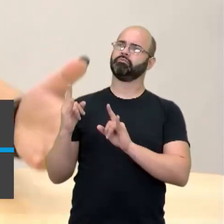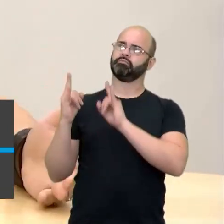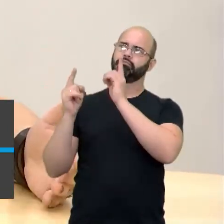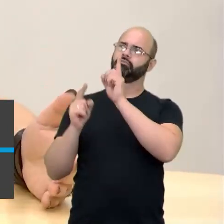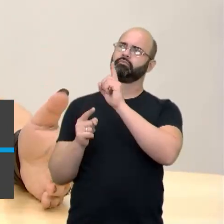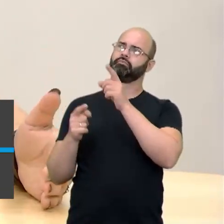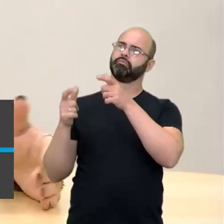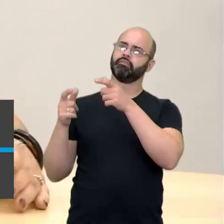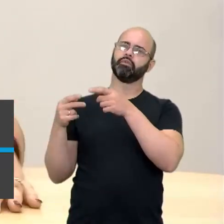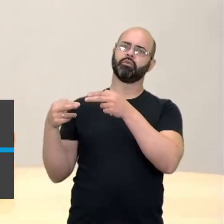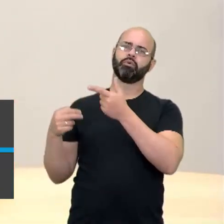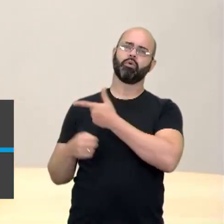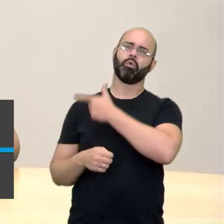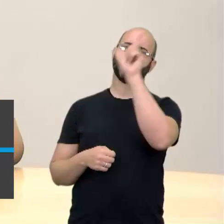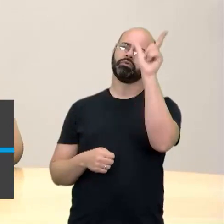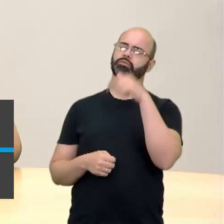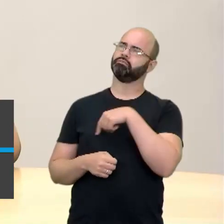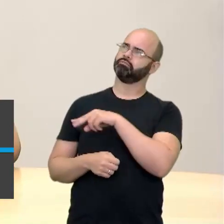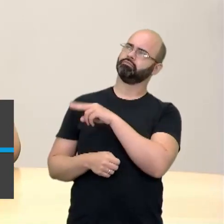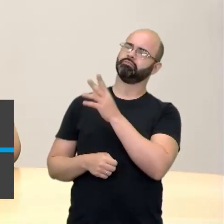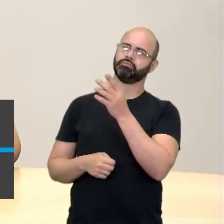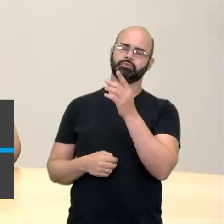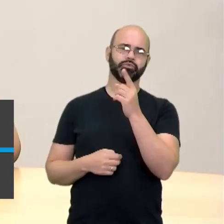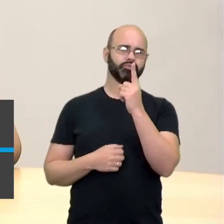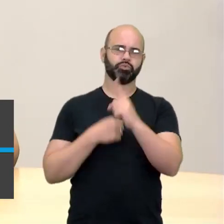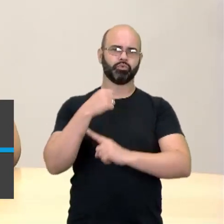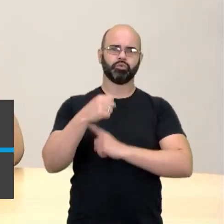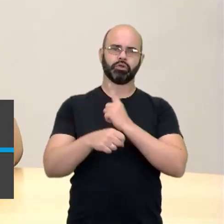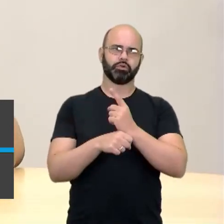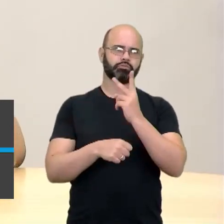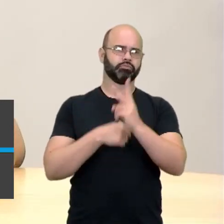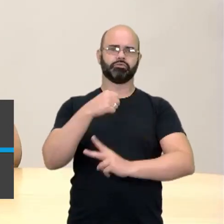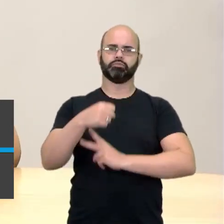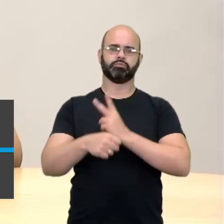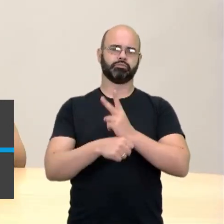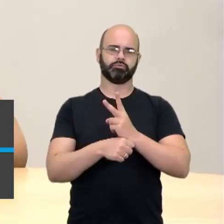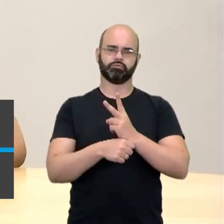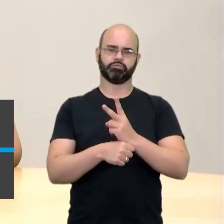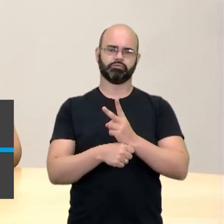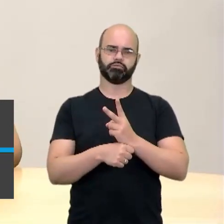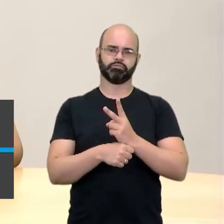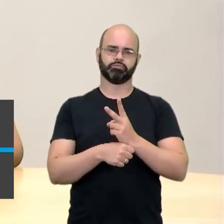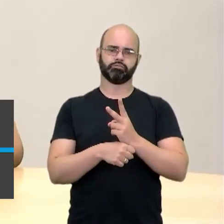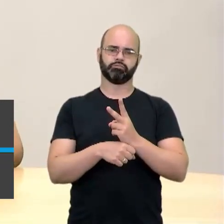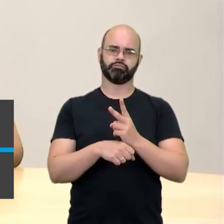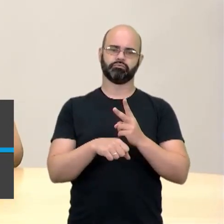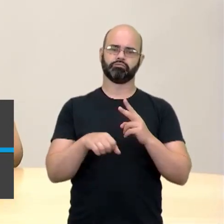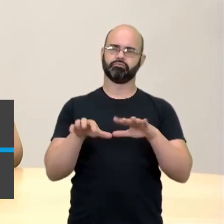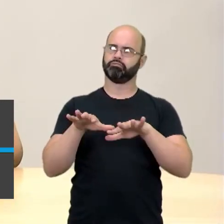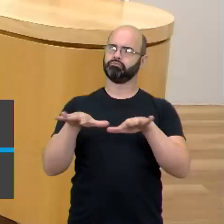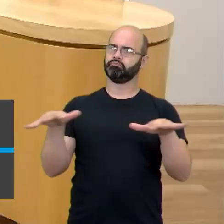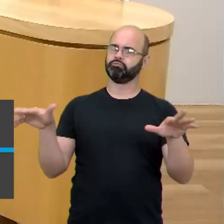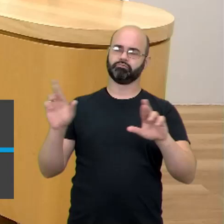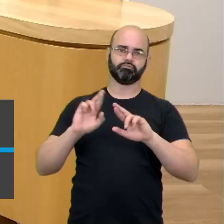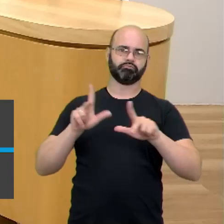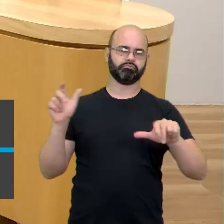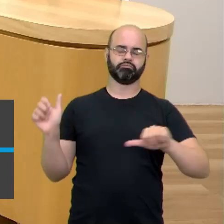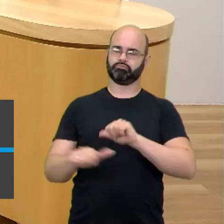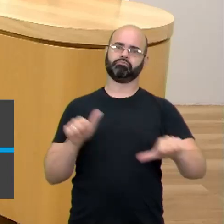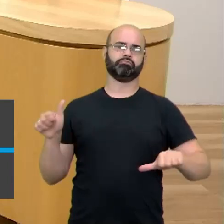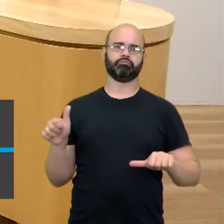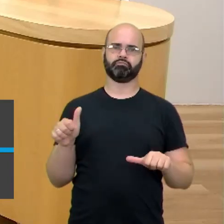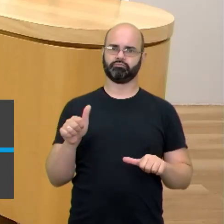era outra coisa. E assim, em 1 ano, 2, a paisagem mudou completamente. Isso. E quando a gente passa,